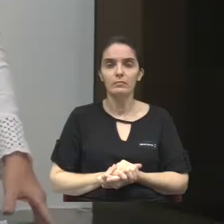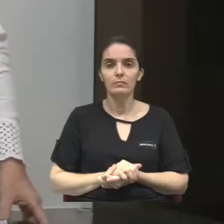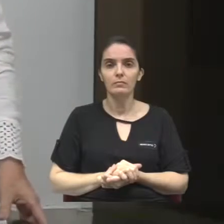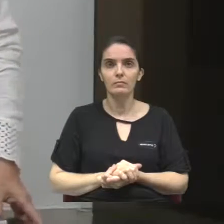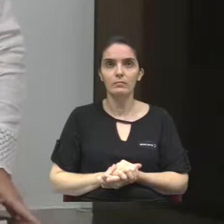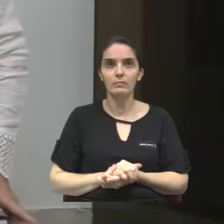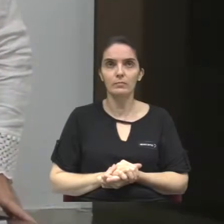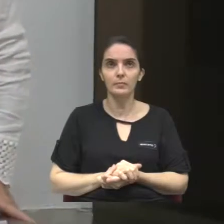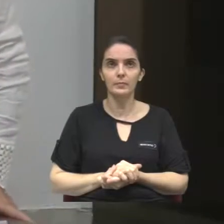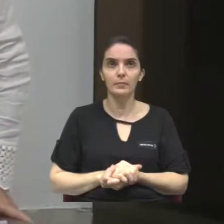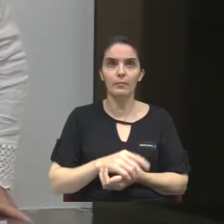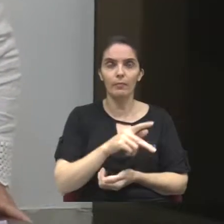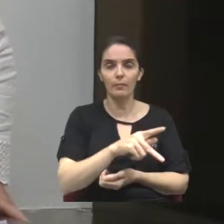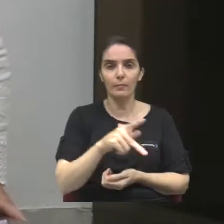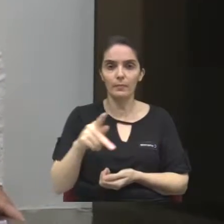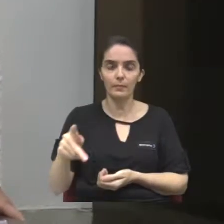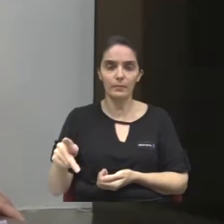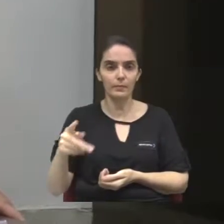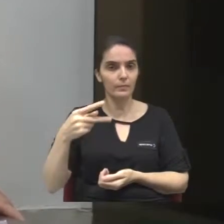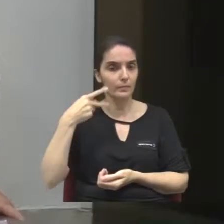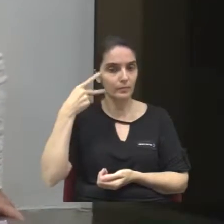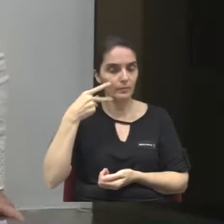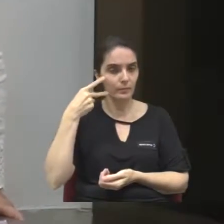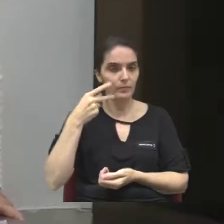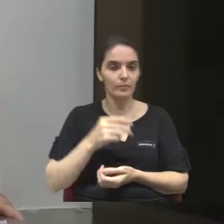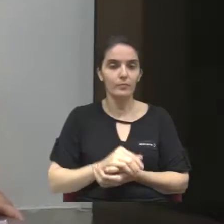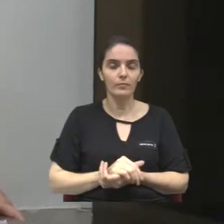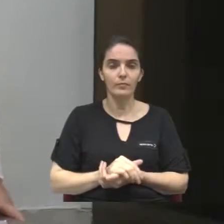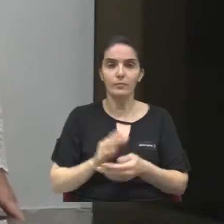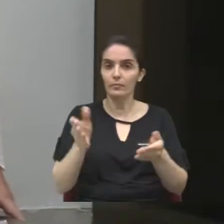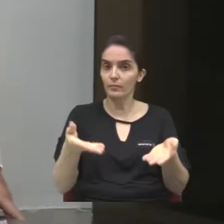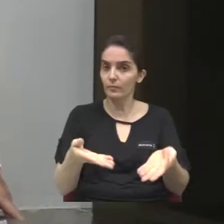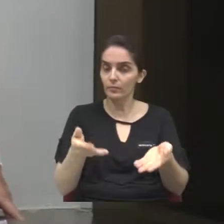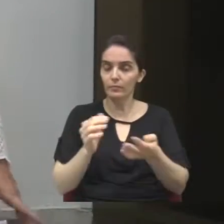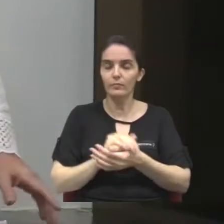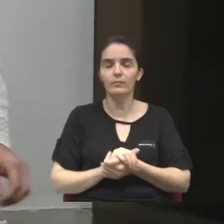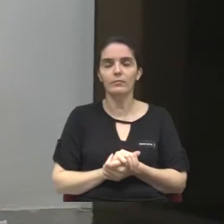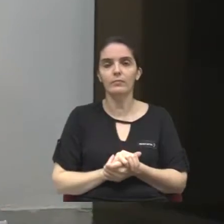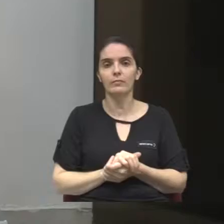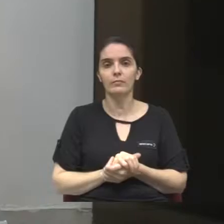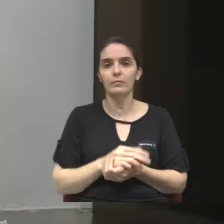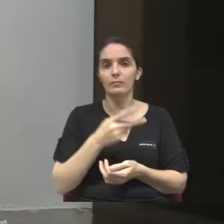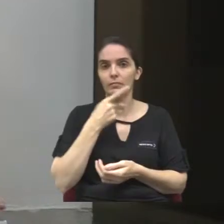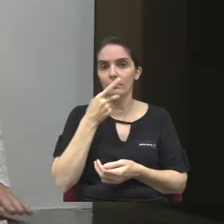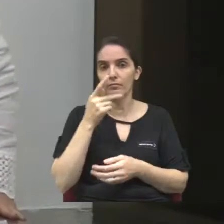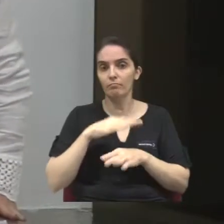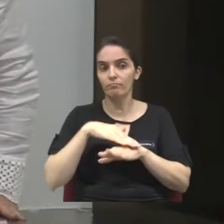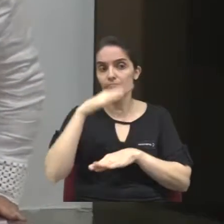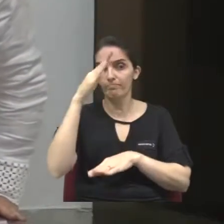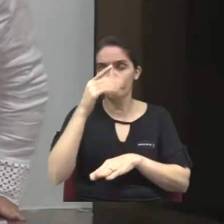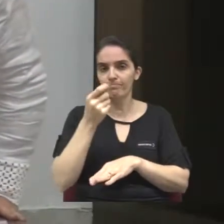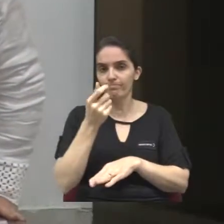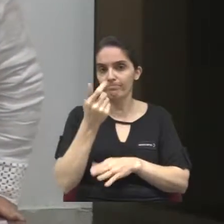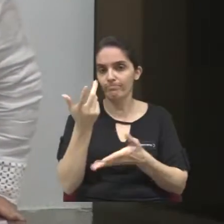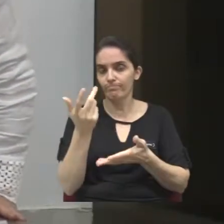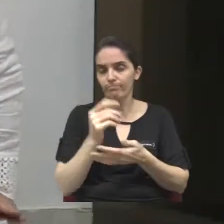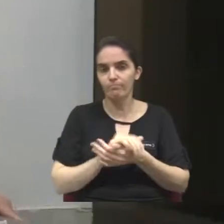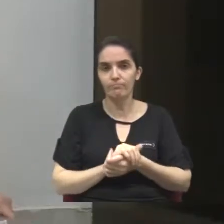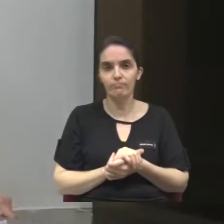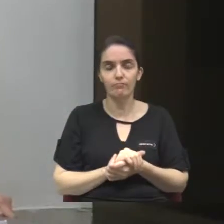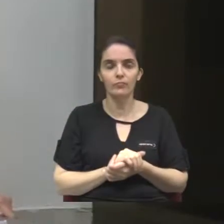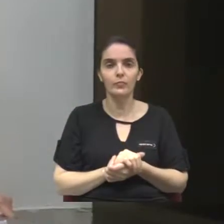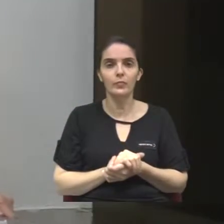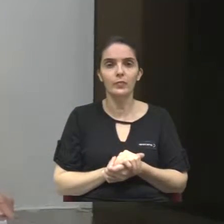Senhor presidente, nobres pares, hoje falar de aumento, por certo,